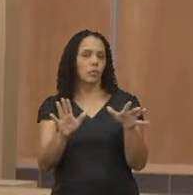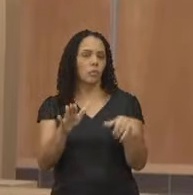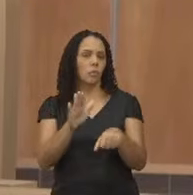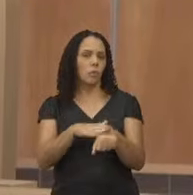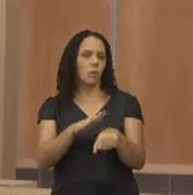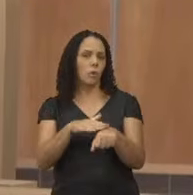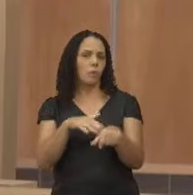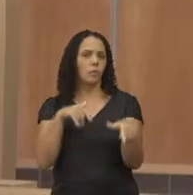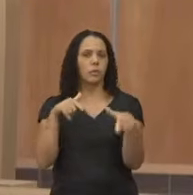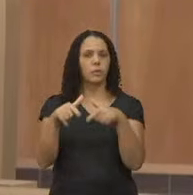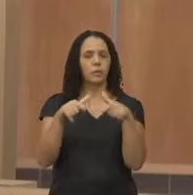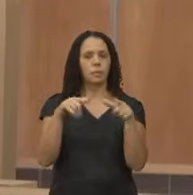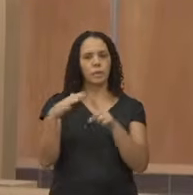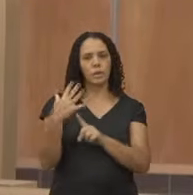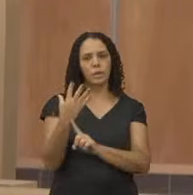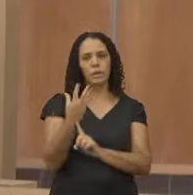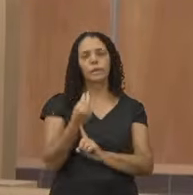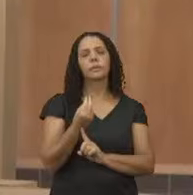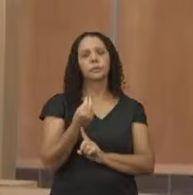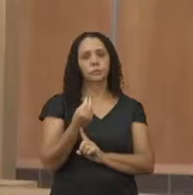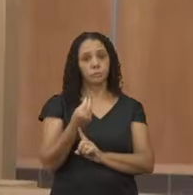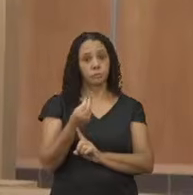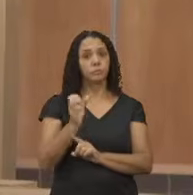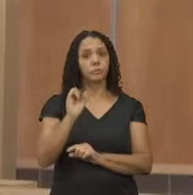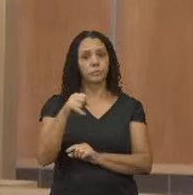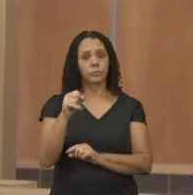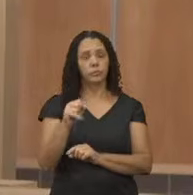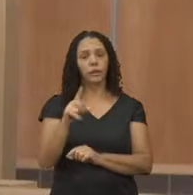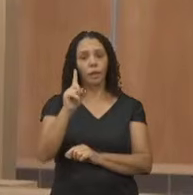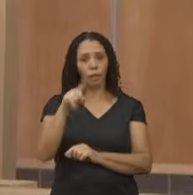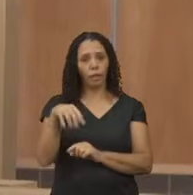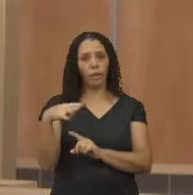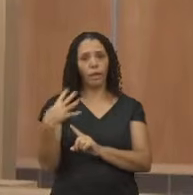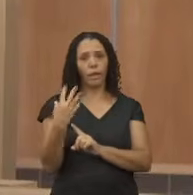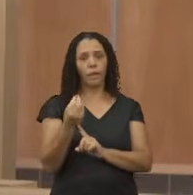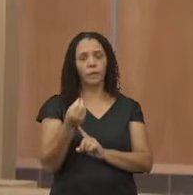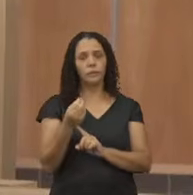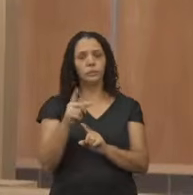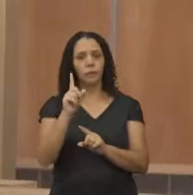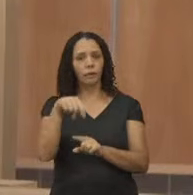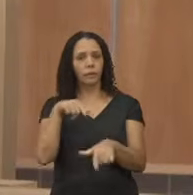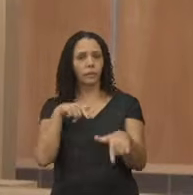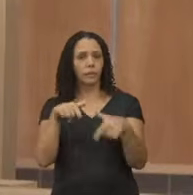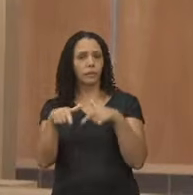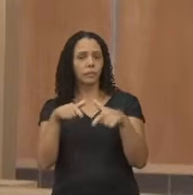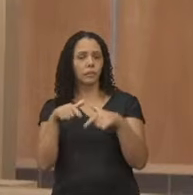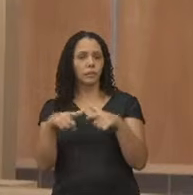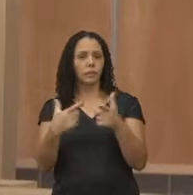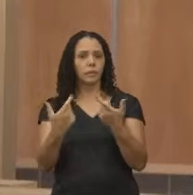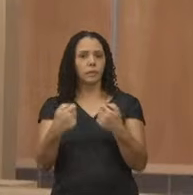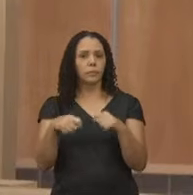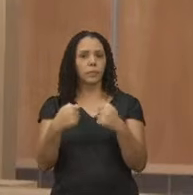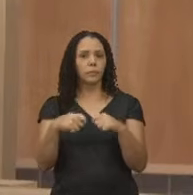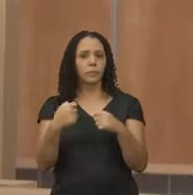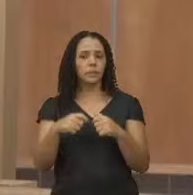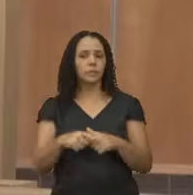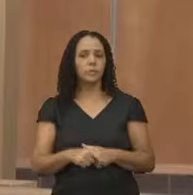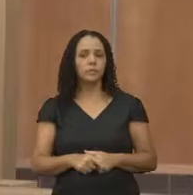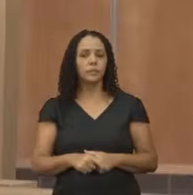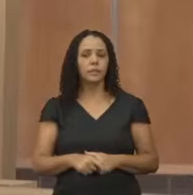trabalho e a sua arte. Sim, é uma arte, é um trabalho e precisa ser